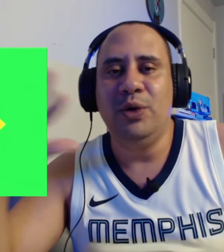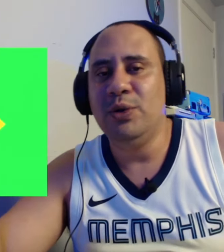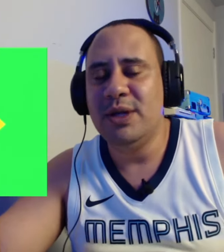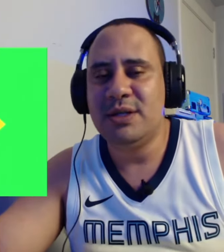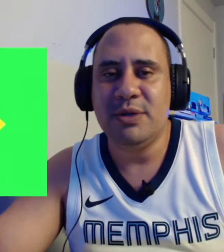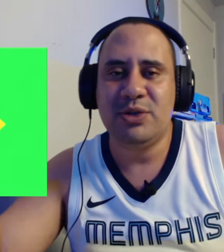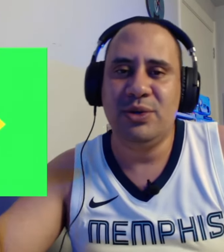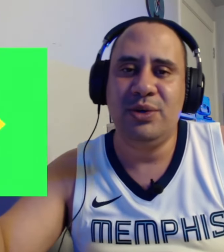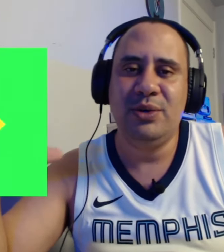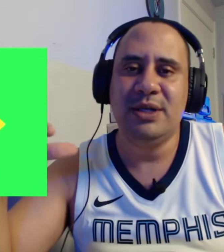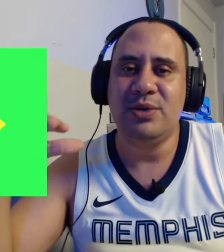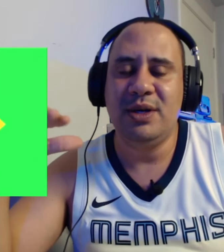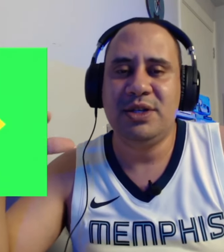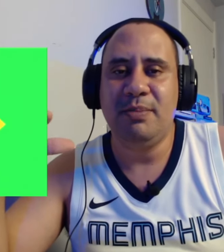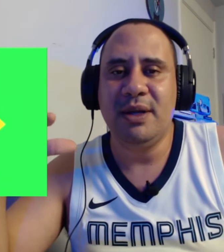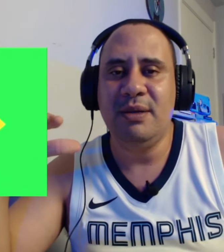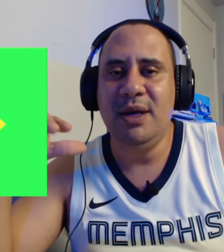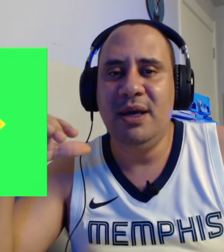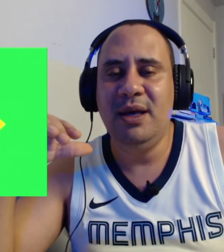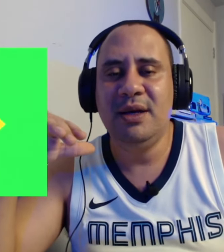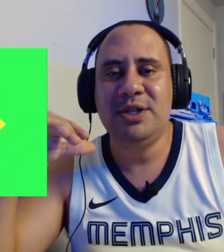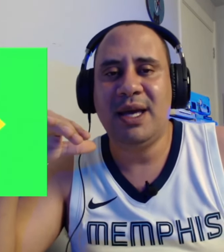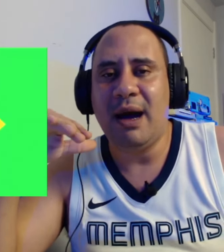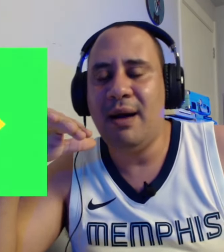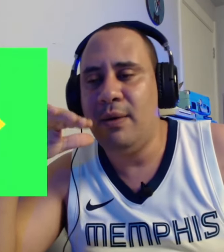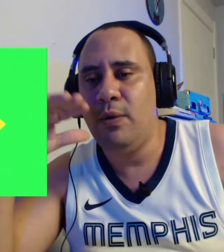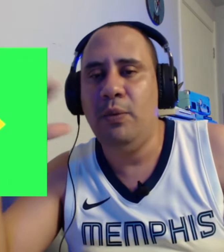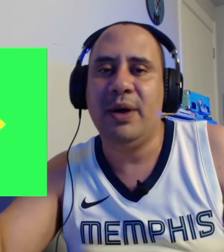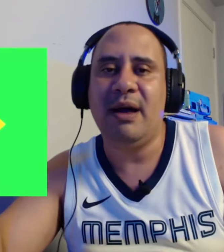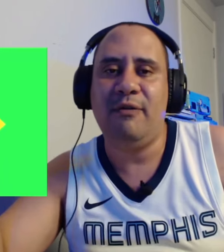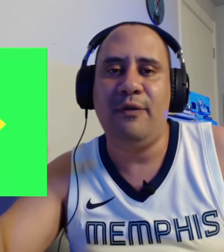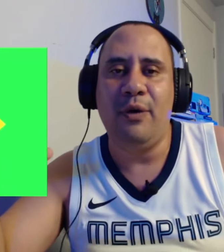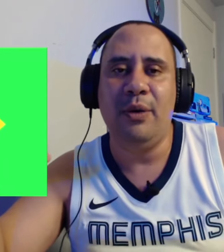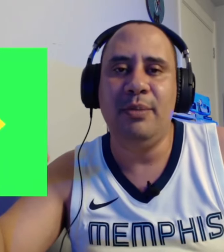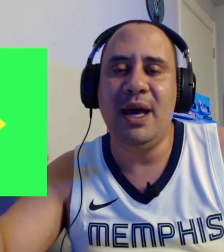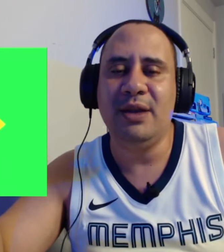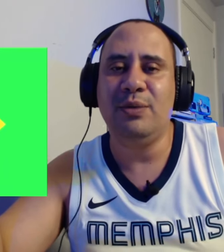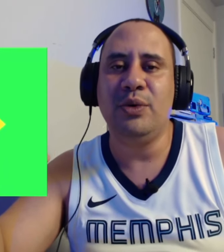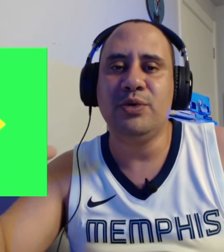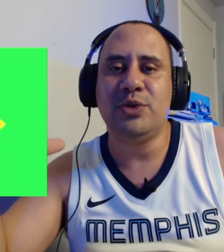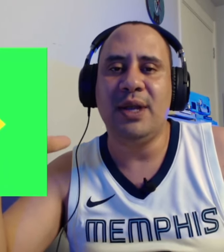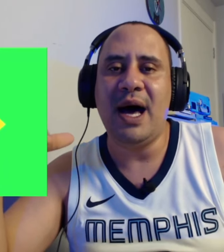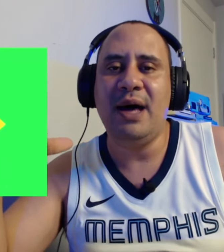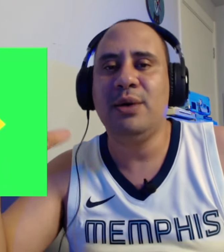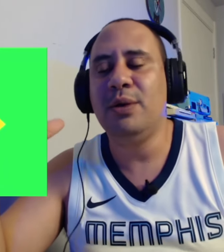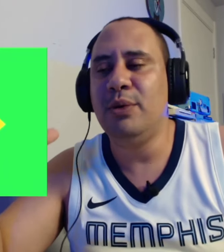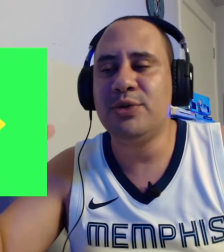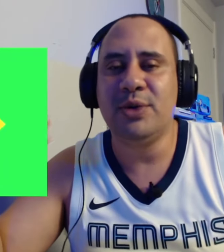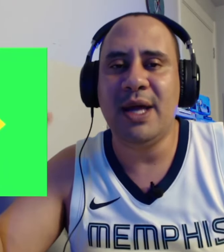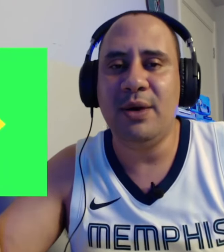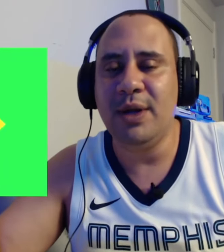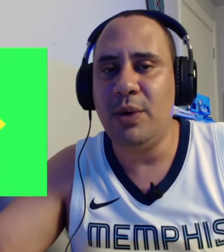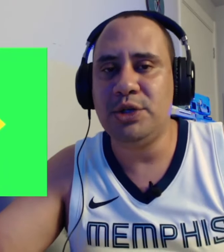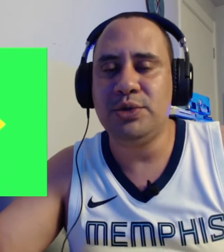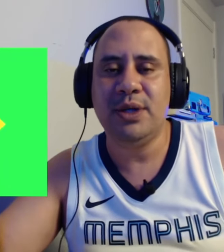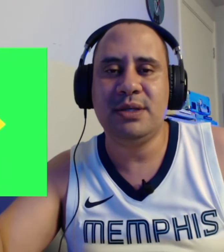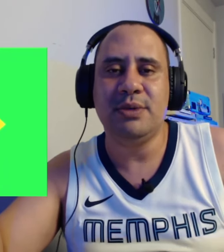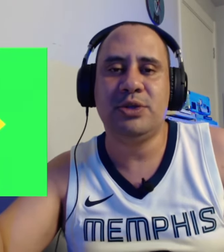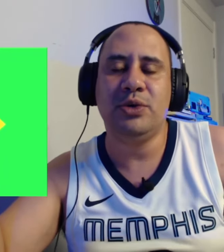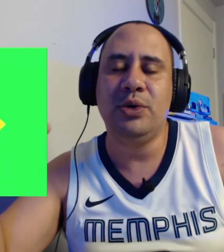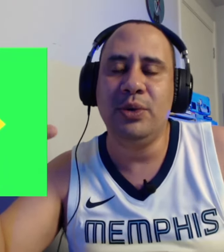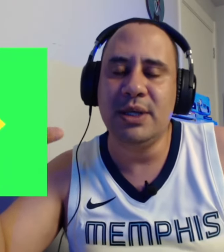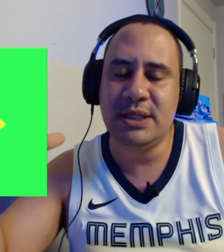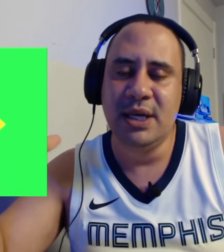não cuidou das pessoas durante a pandemia, de que a culpa da fome é do Bolsonaro, que o Bolsonaro não ajuda